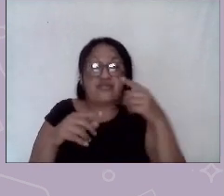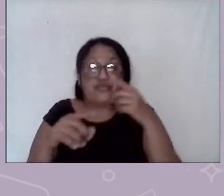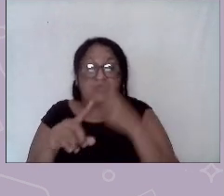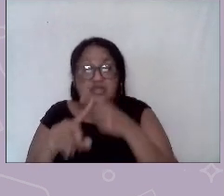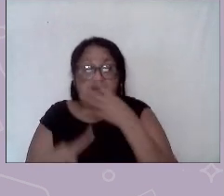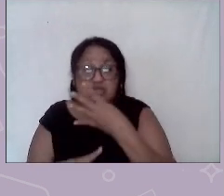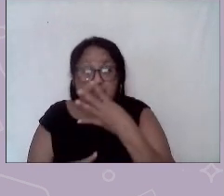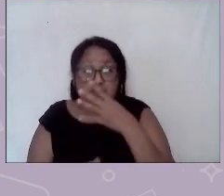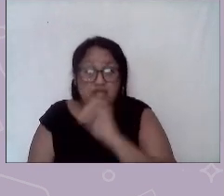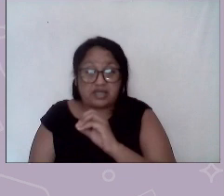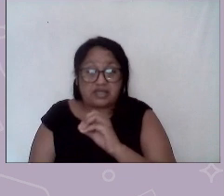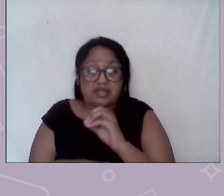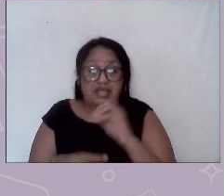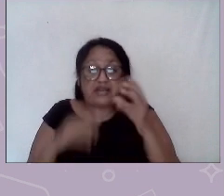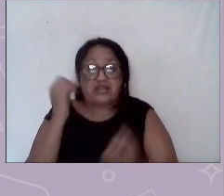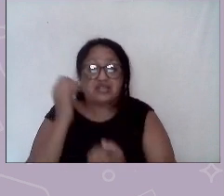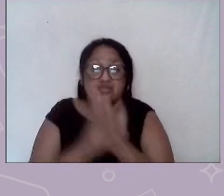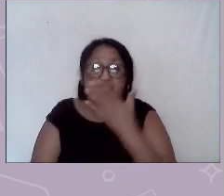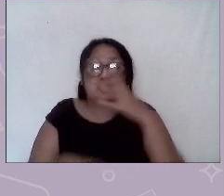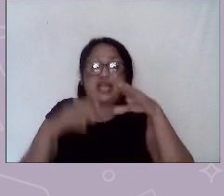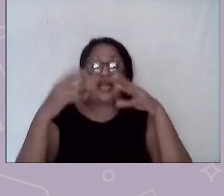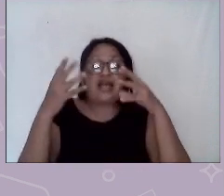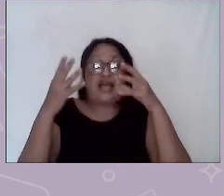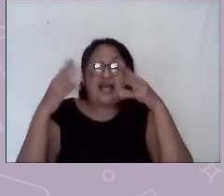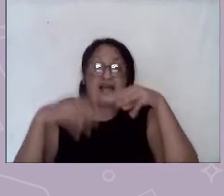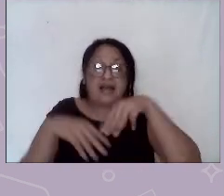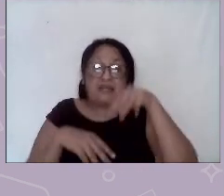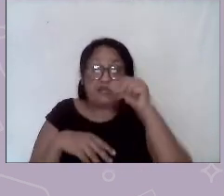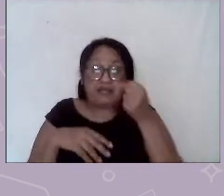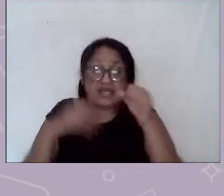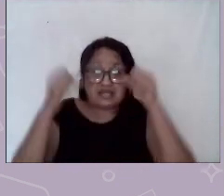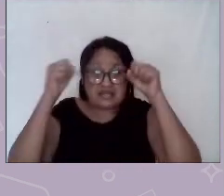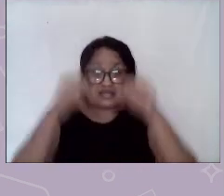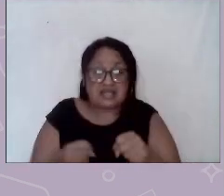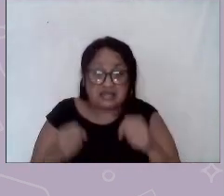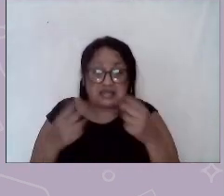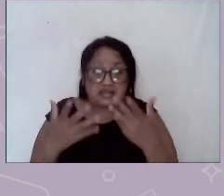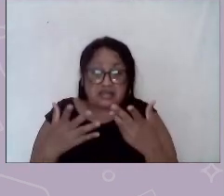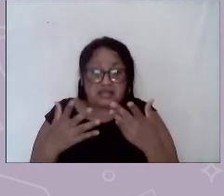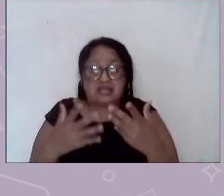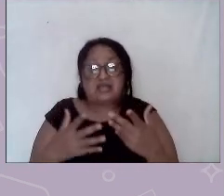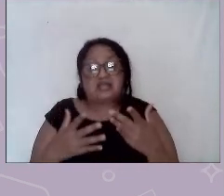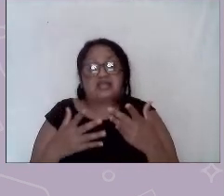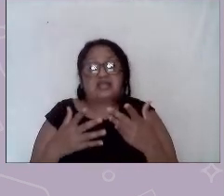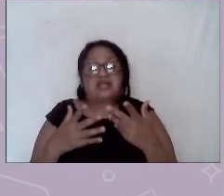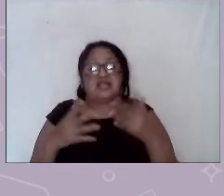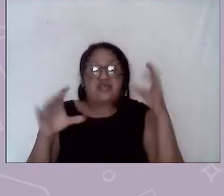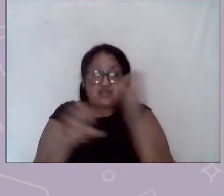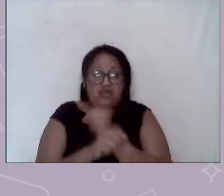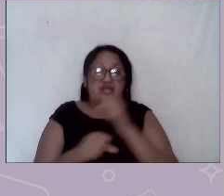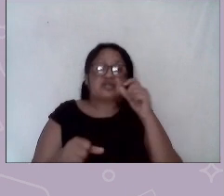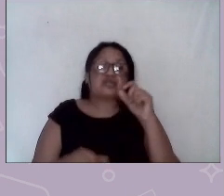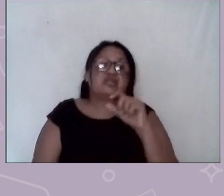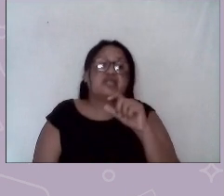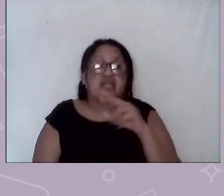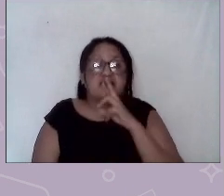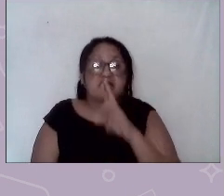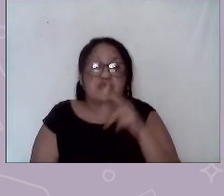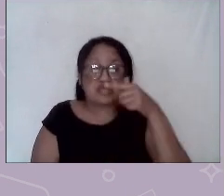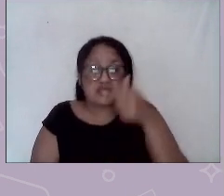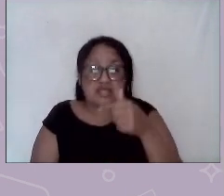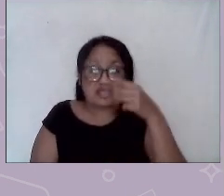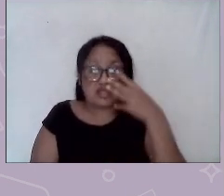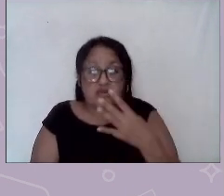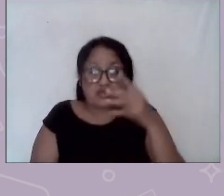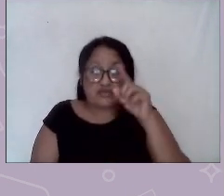formar a massa molecular do hipoclorito que a gente já fez o cálculo que deu 74,5 certo?